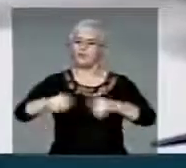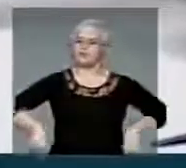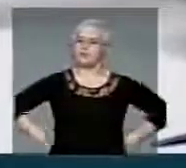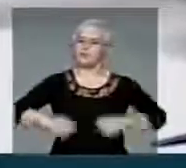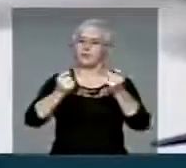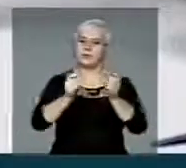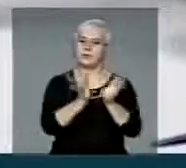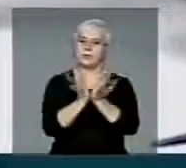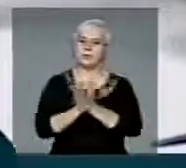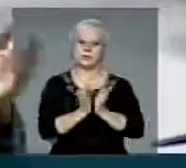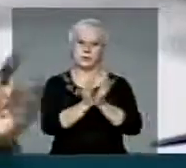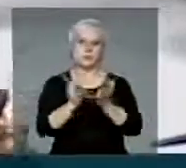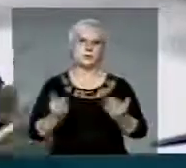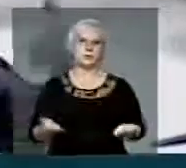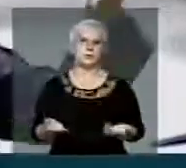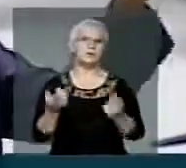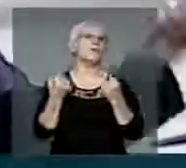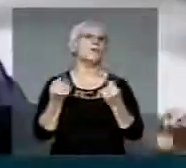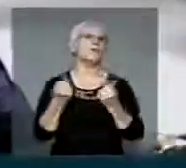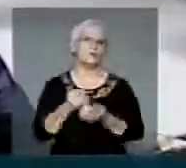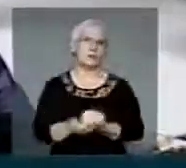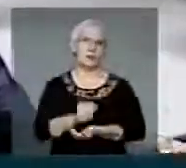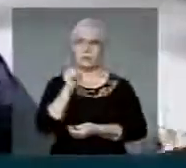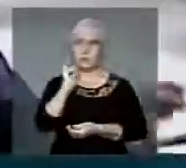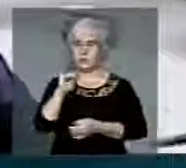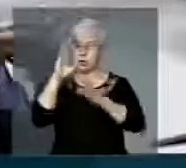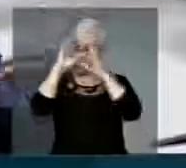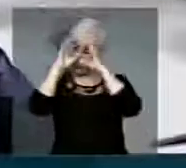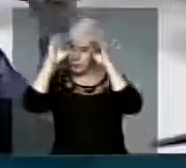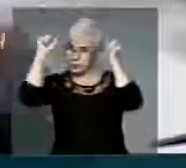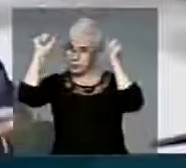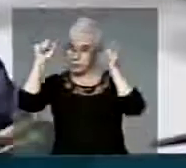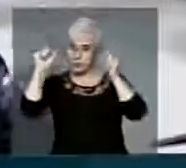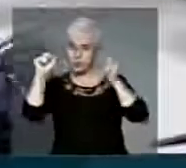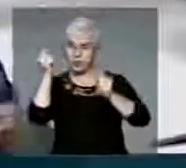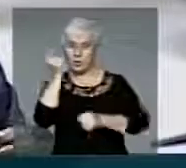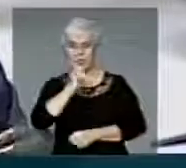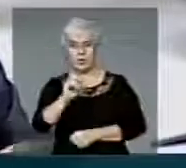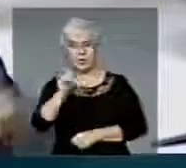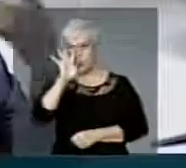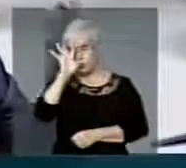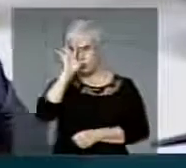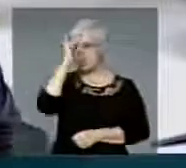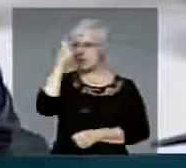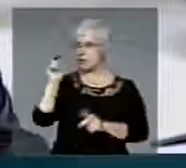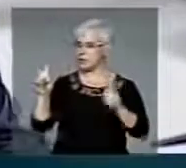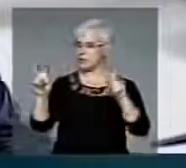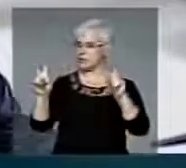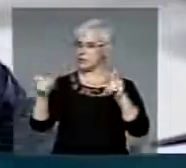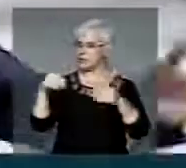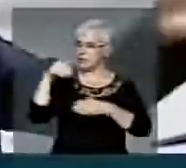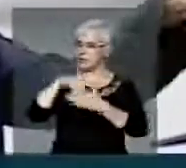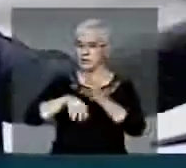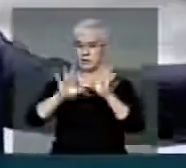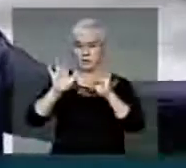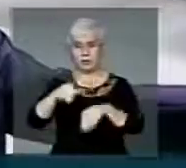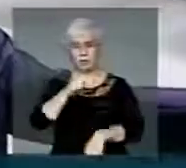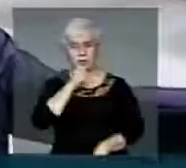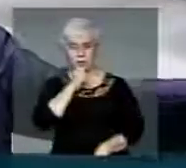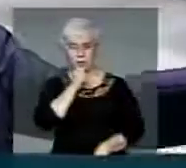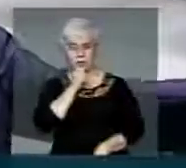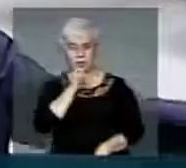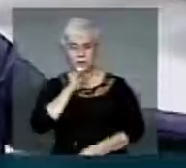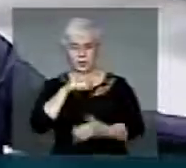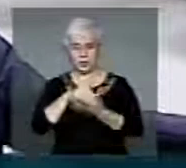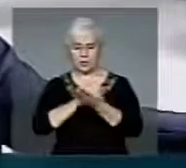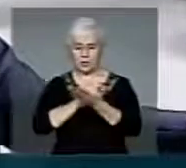por partidos. Ou seja, se o Supremo não decidir essa matéria, não concluir a votação até o